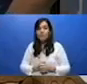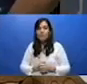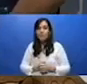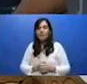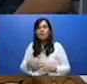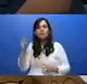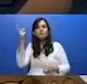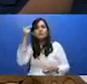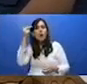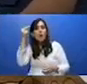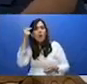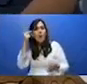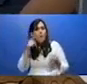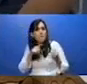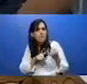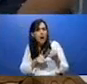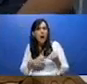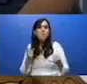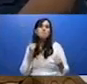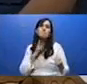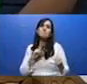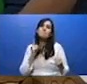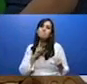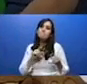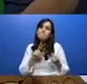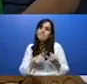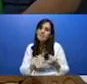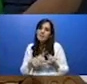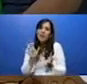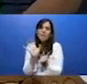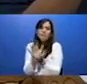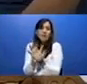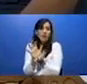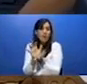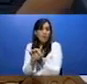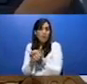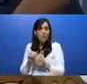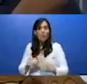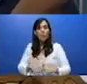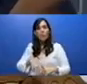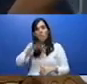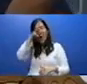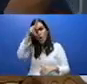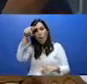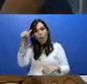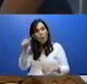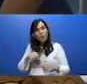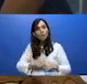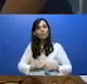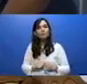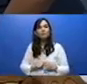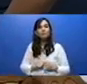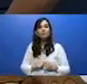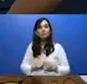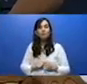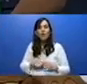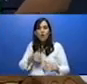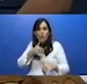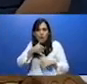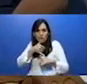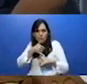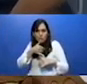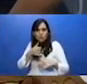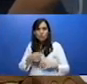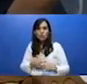São Paulo, de Minas Gerais, Pernambuco, Mato Grosso, tá? Rio Grande do Sul. Então,